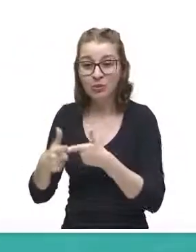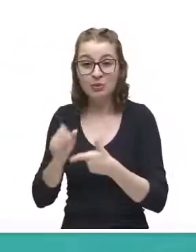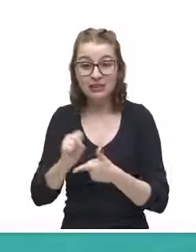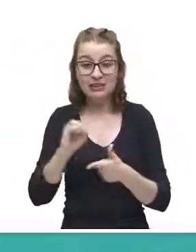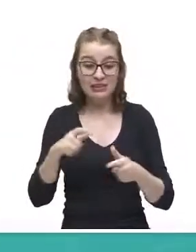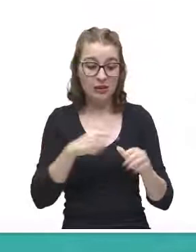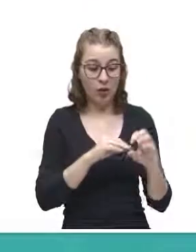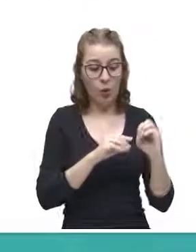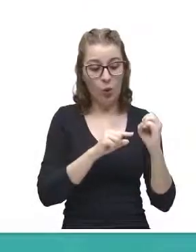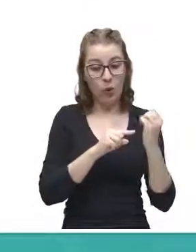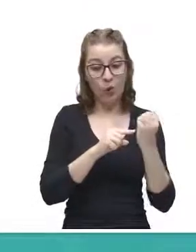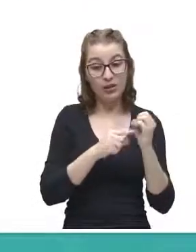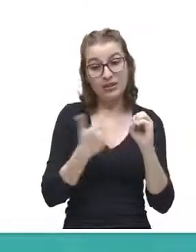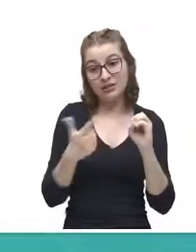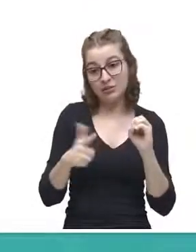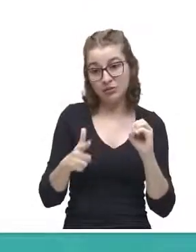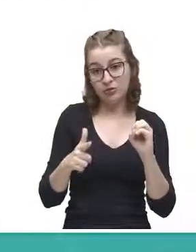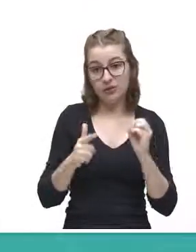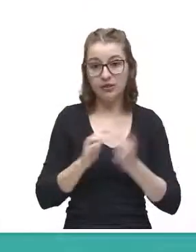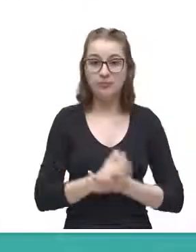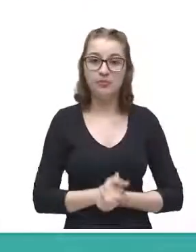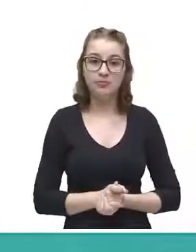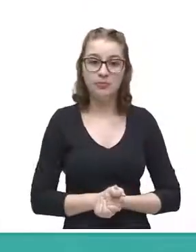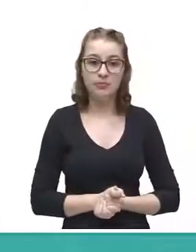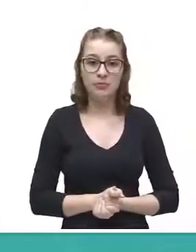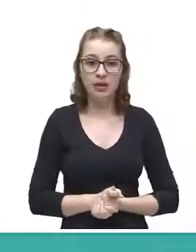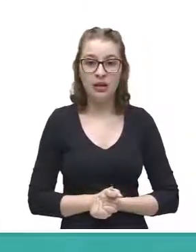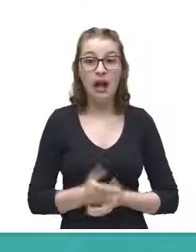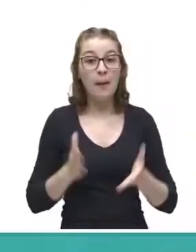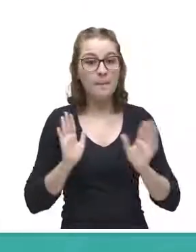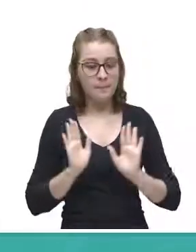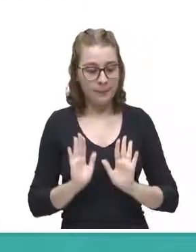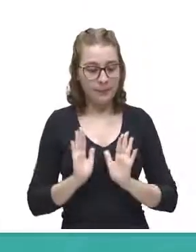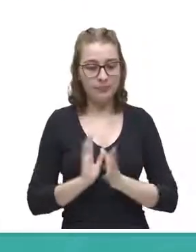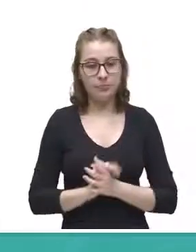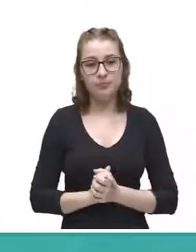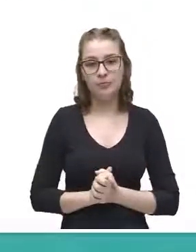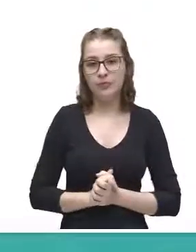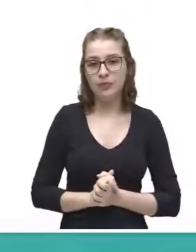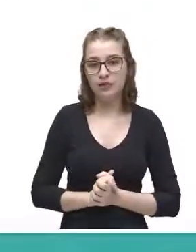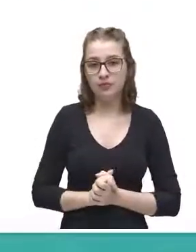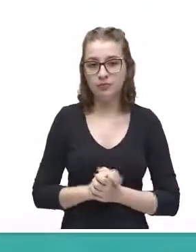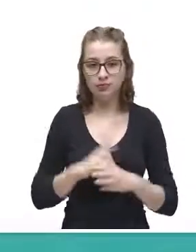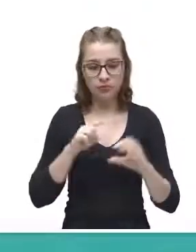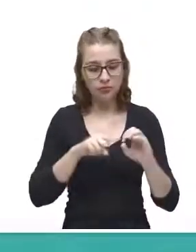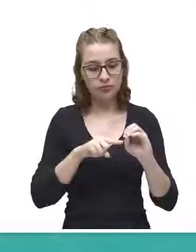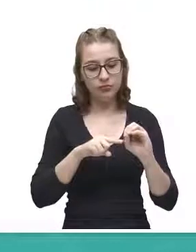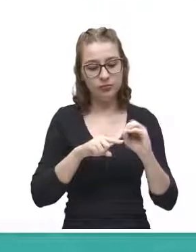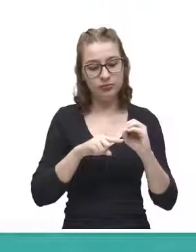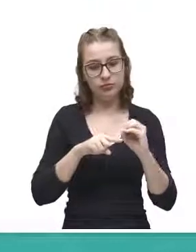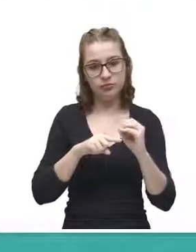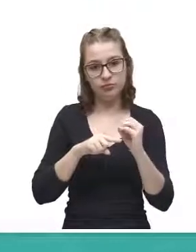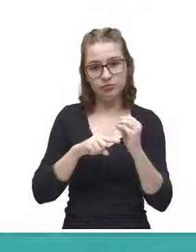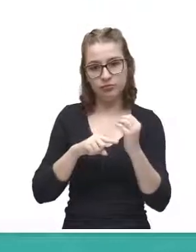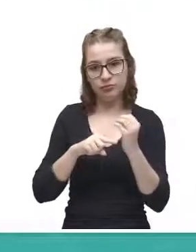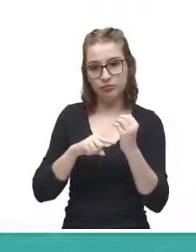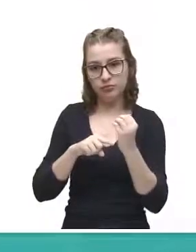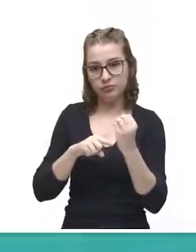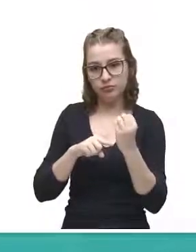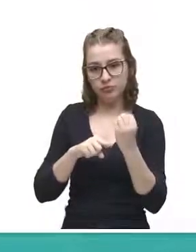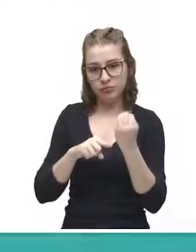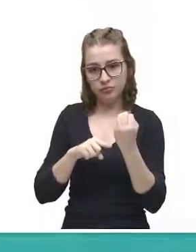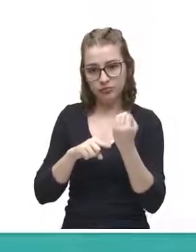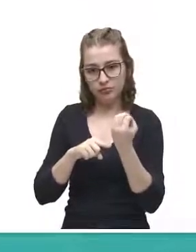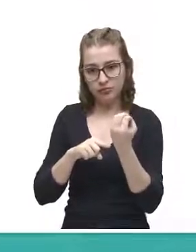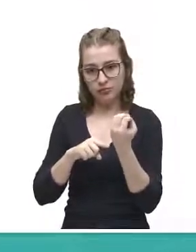movimento de rotação, tá? E além disso, a gente verificando que o planeta ele gira, vai girando,